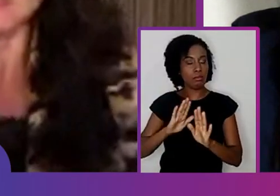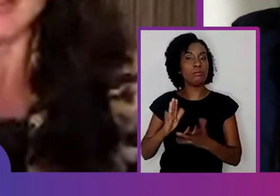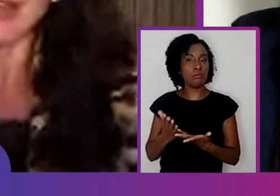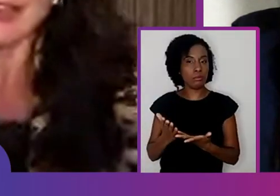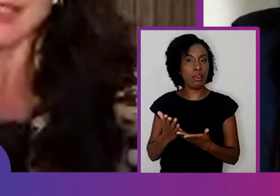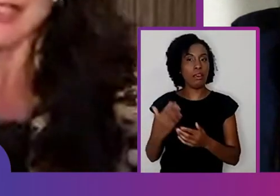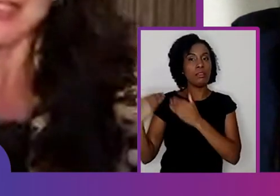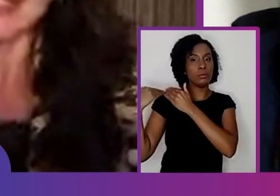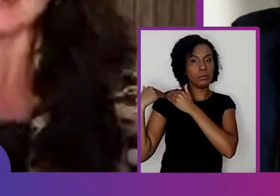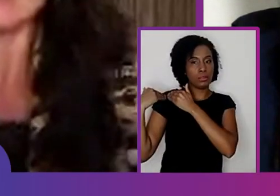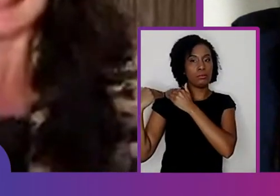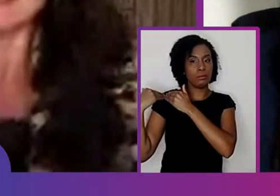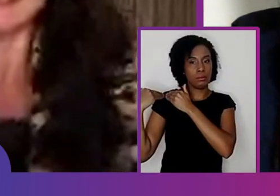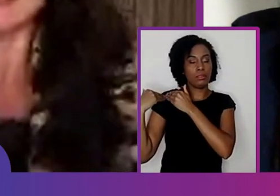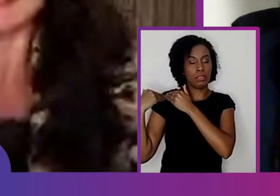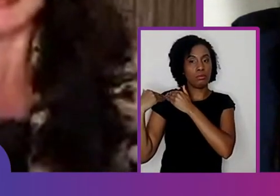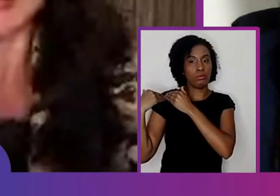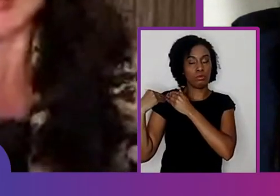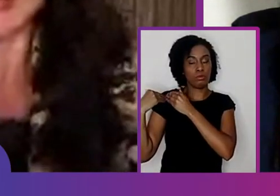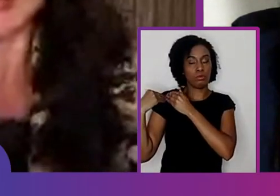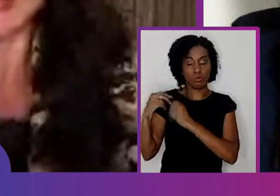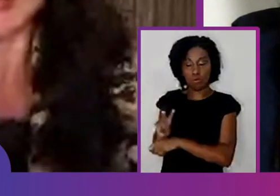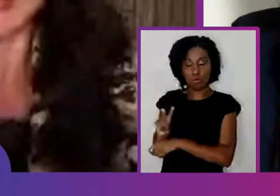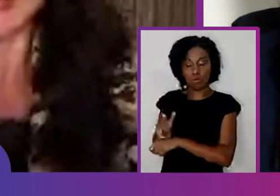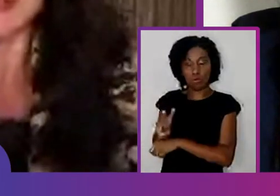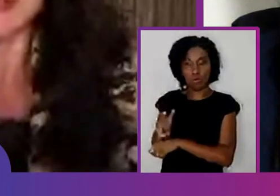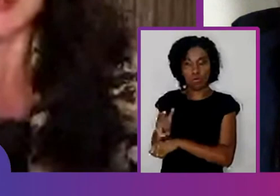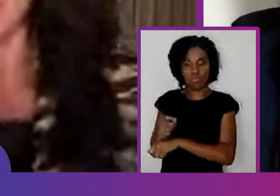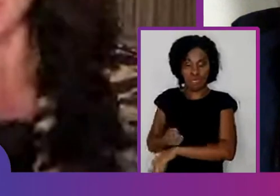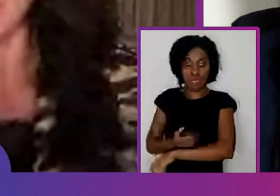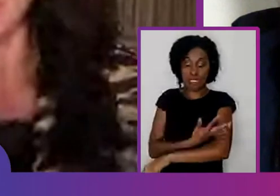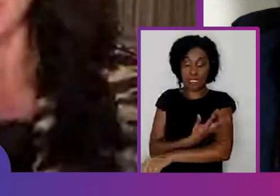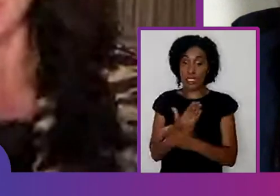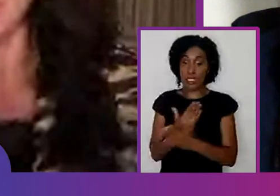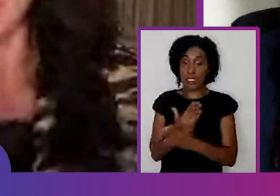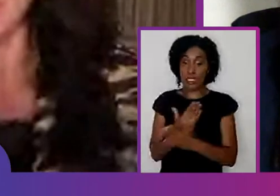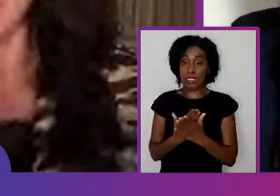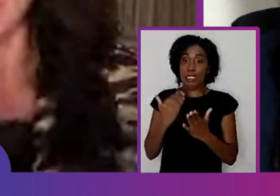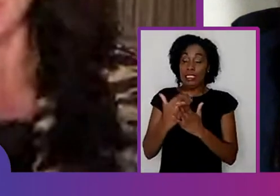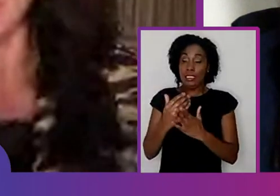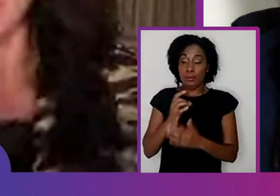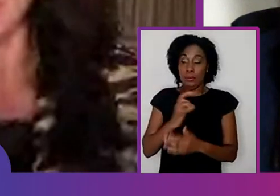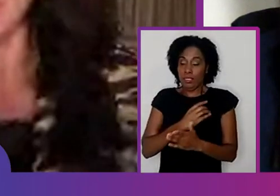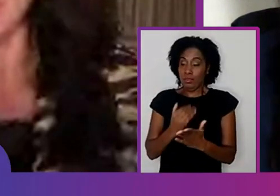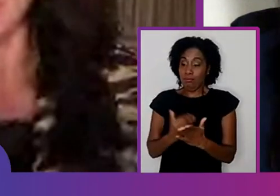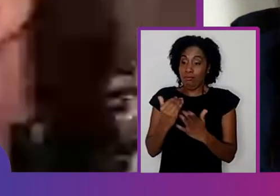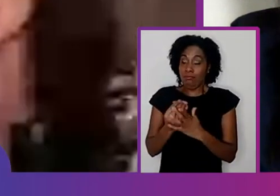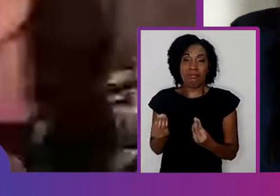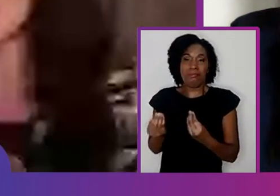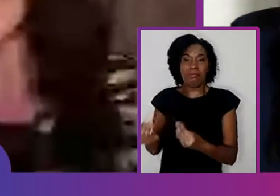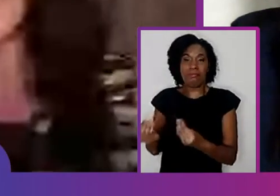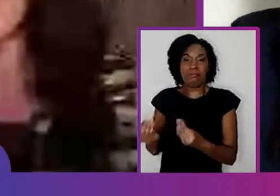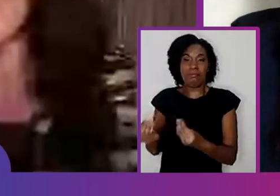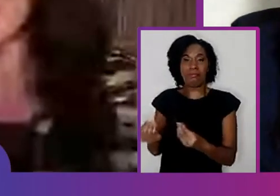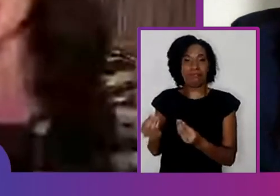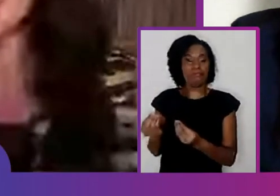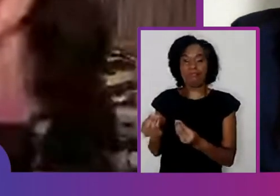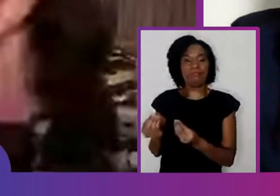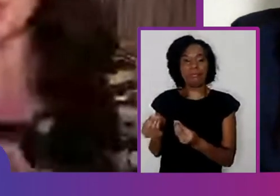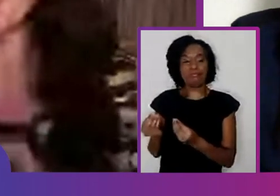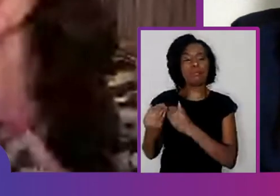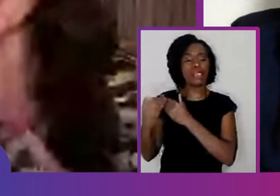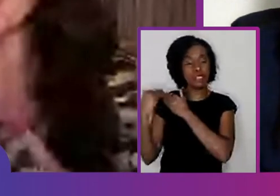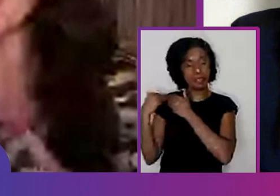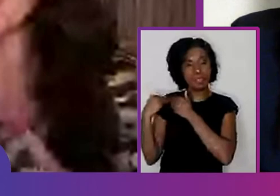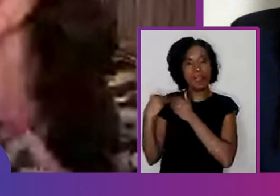de preservá-las das emoções muito fortes, dos medos e das emoções muito grandes, né? Não é uma tarefa fácil A nesse gente momento,